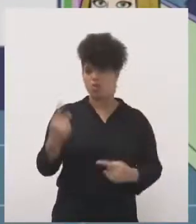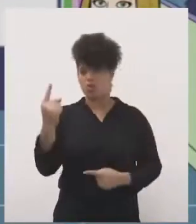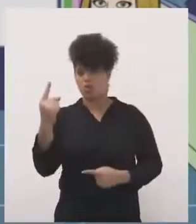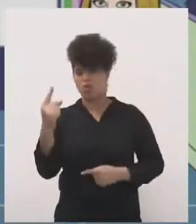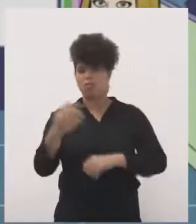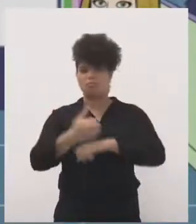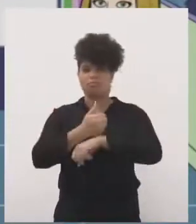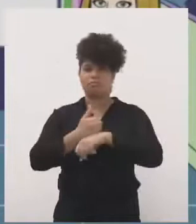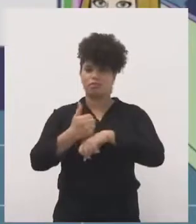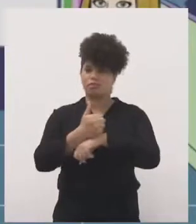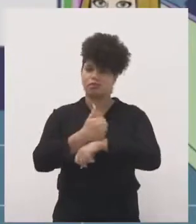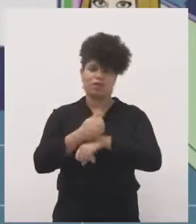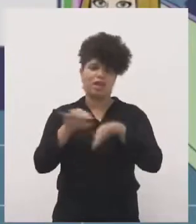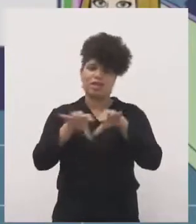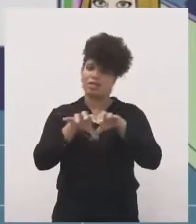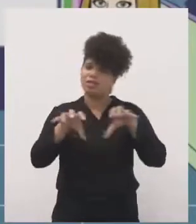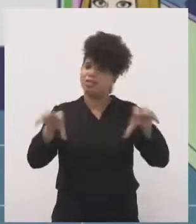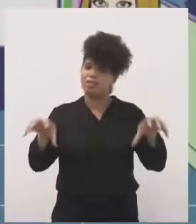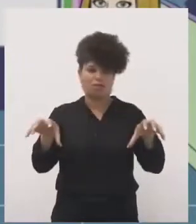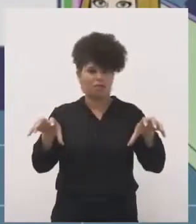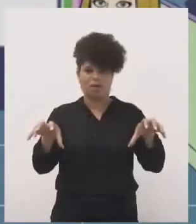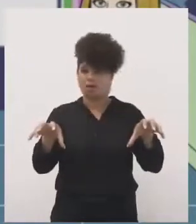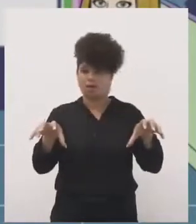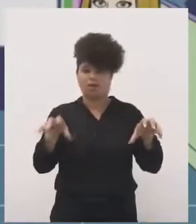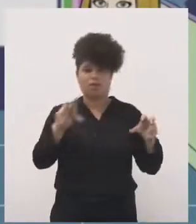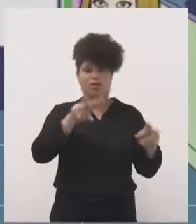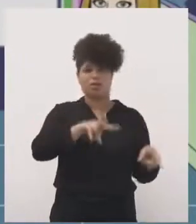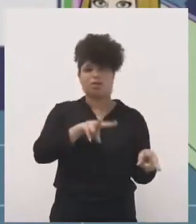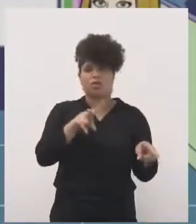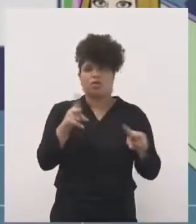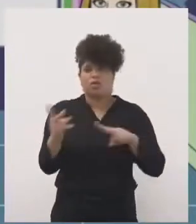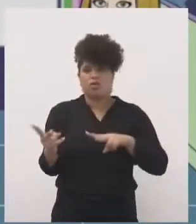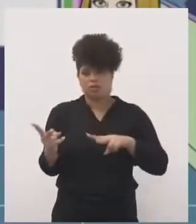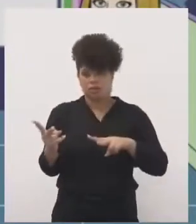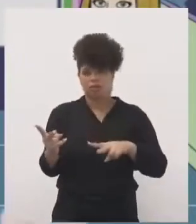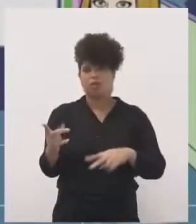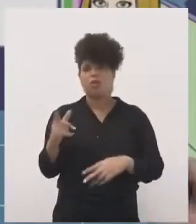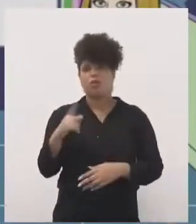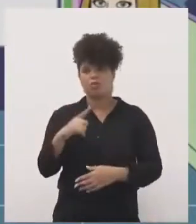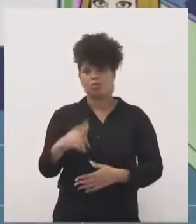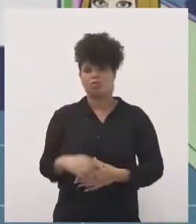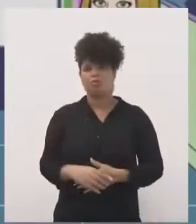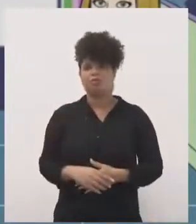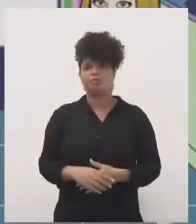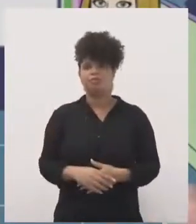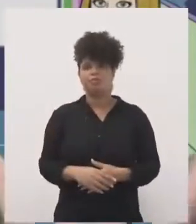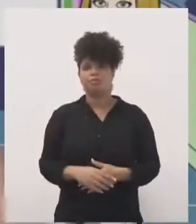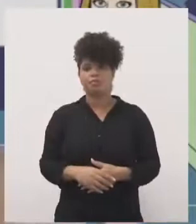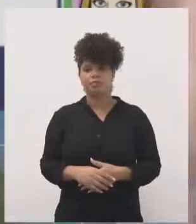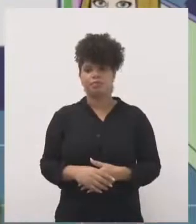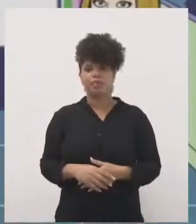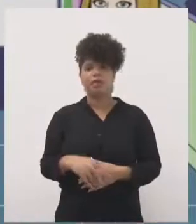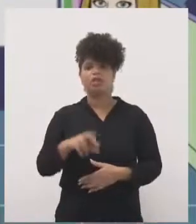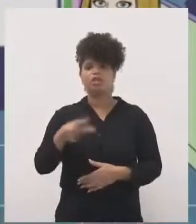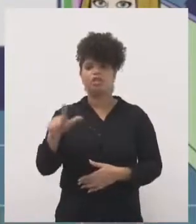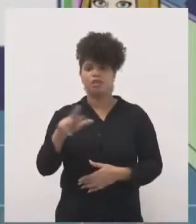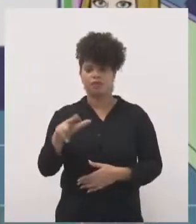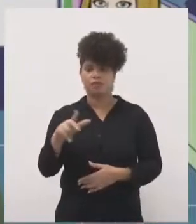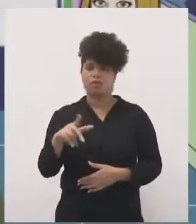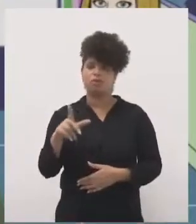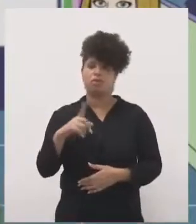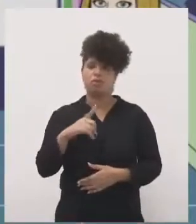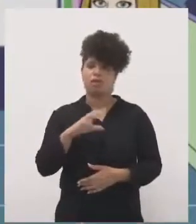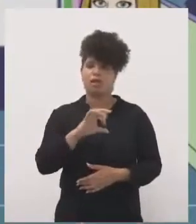individuais e os templates da conta pessoal estarão ali e os templates da conta educacional estarão na outra conta,